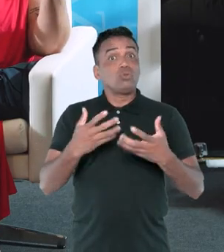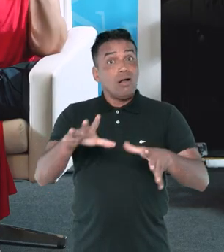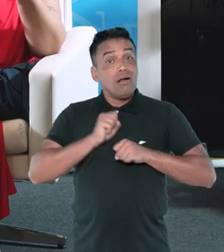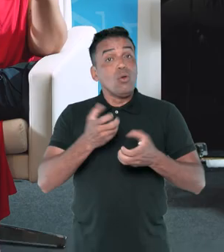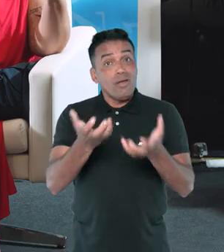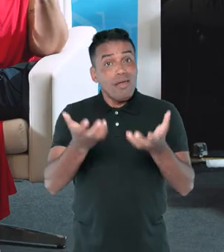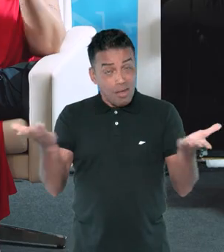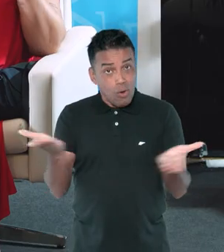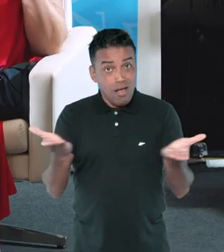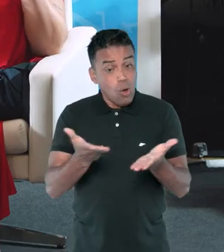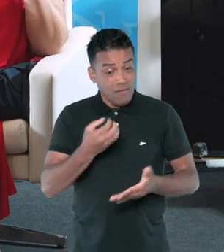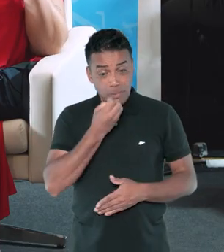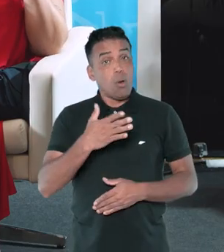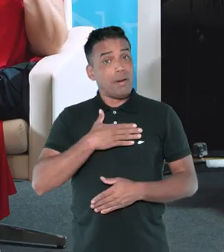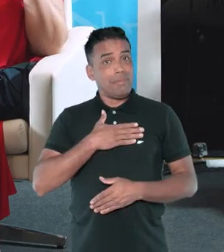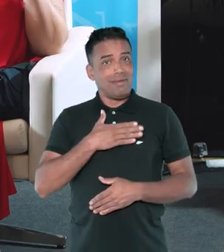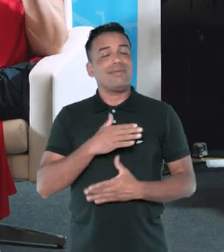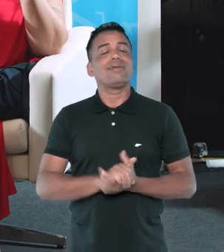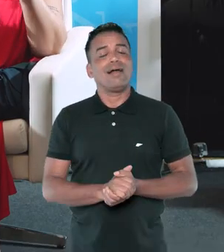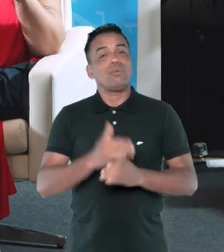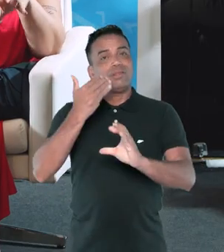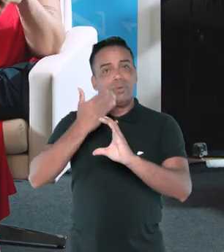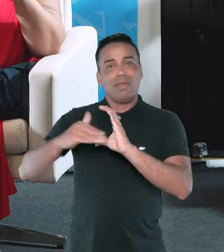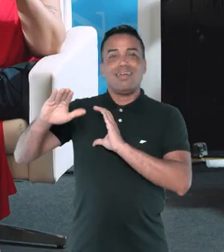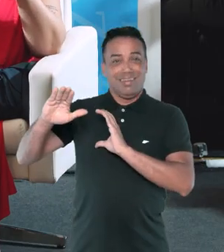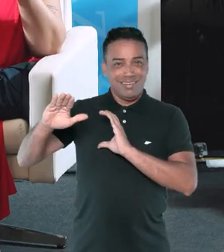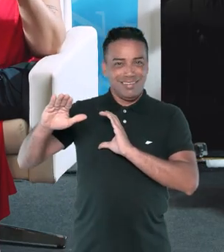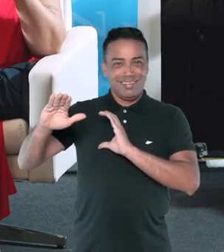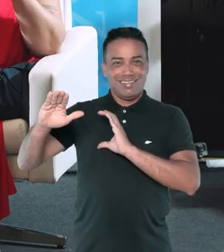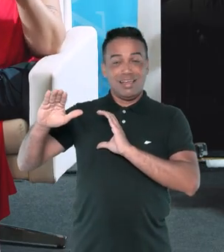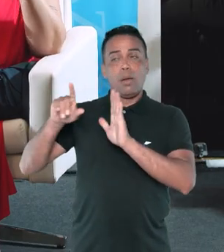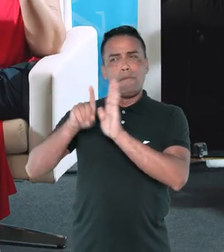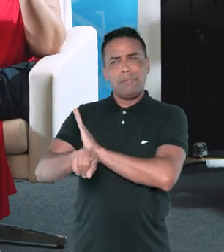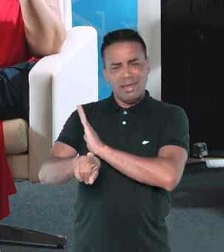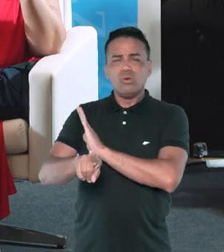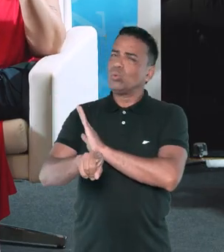mais preciso agora, isso vai ser muito bom para mim, e aí mandei um e-mail para lá, e